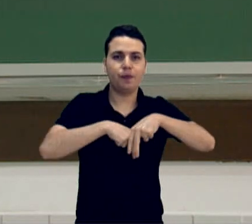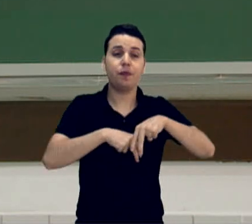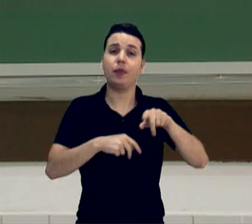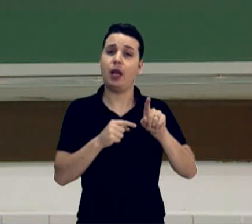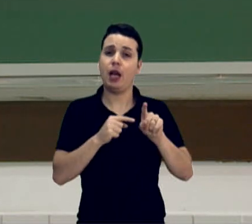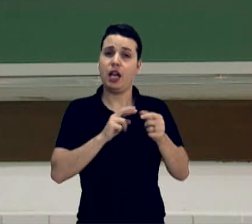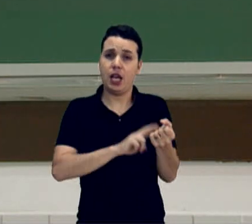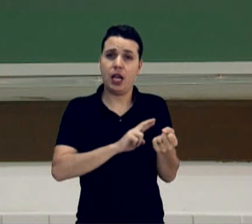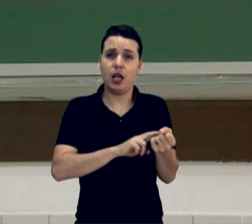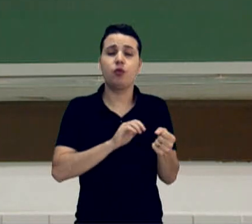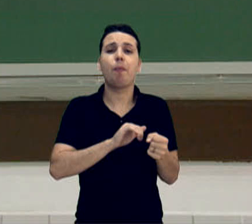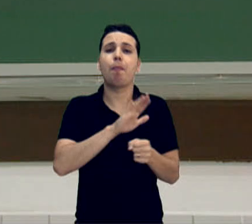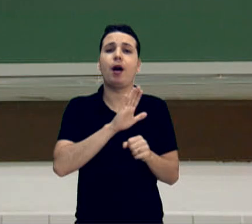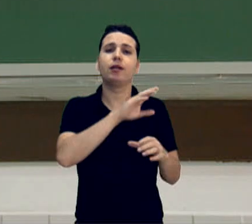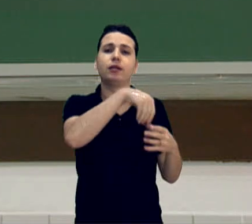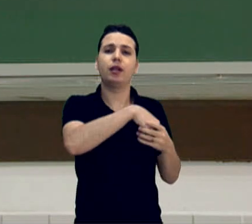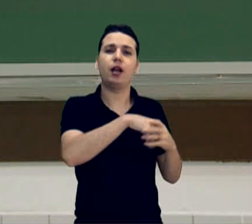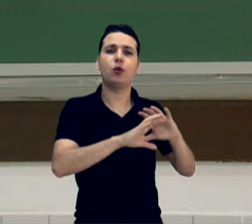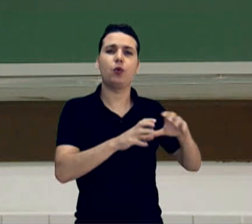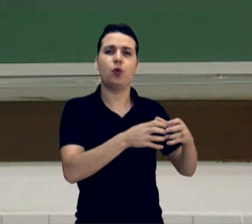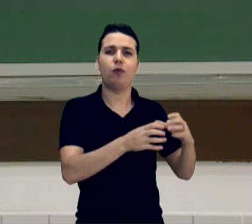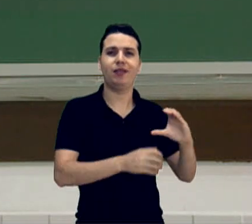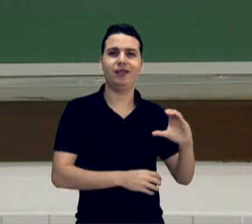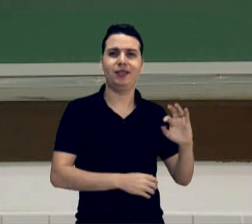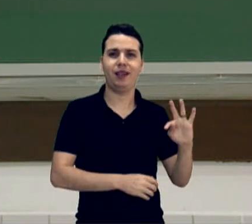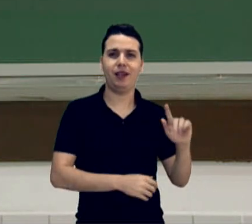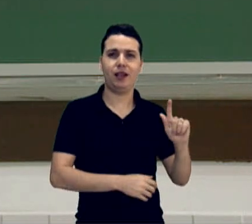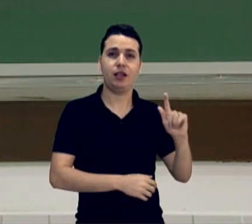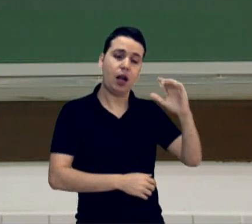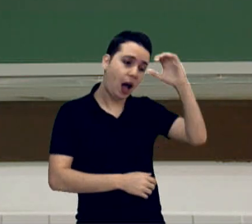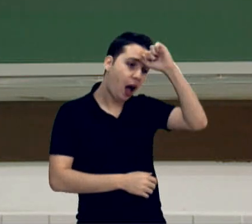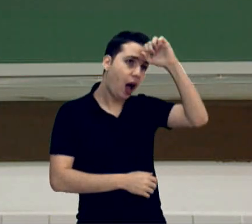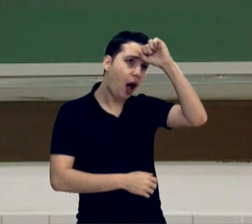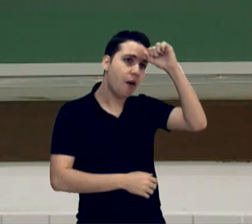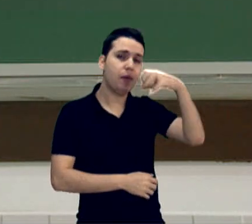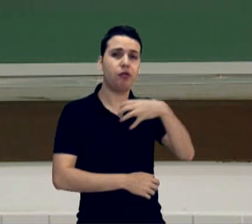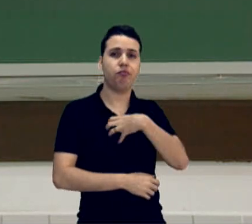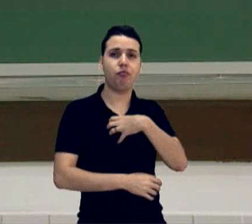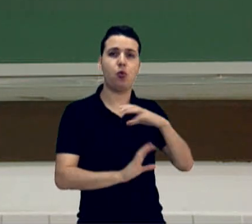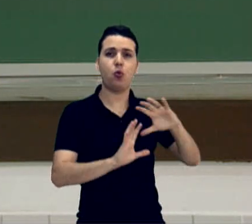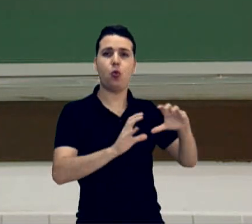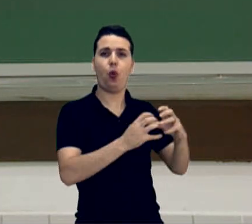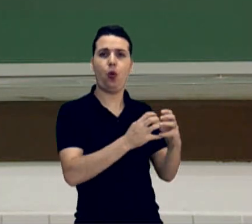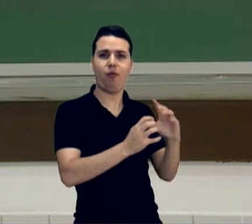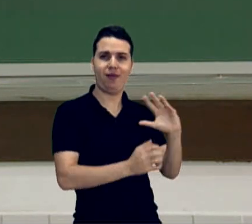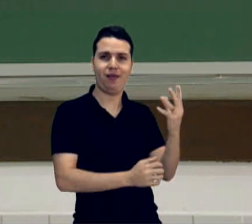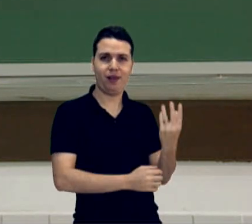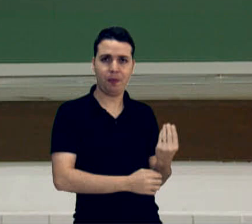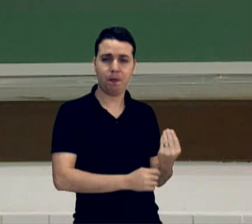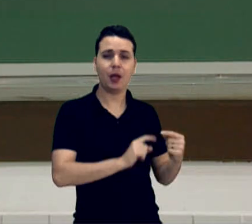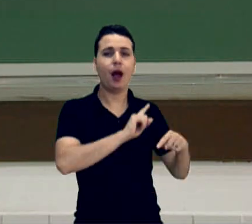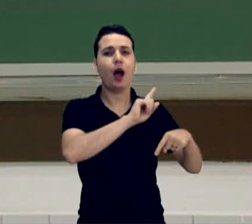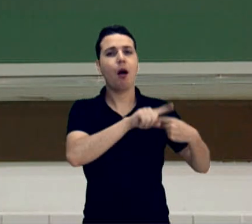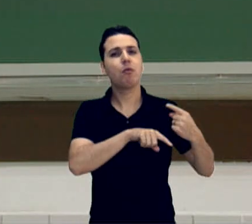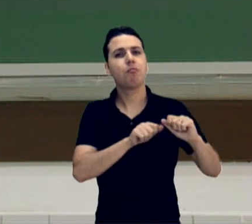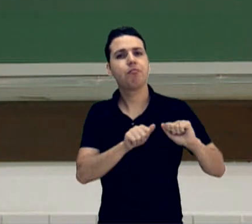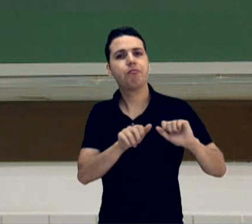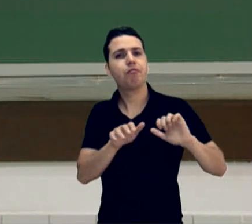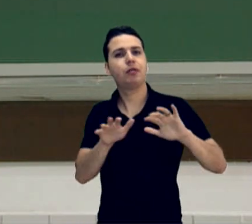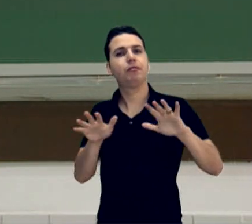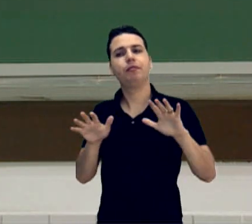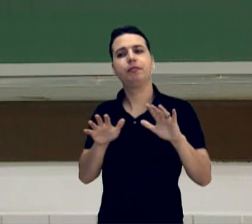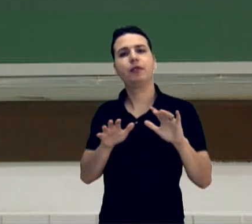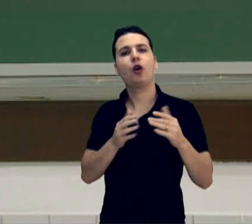difundido mesmo nos CTGs, as pessoas aprendem nessas invernadas, nesses grupos artísticos, e depois trazem isso